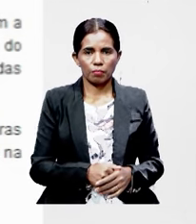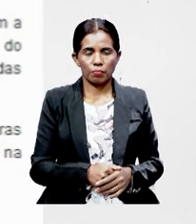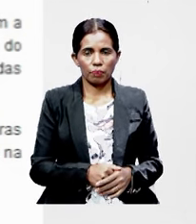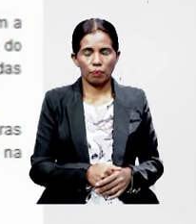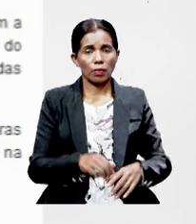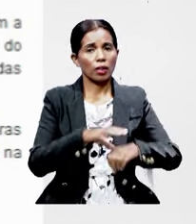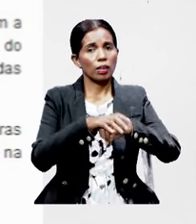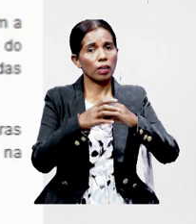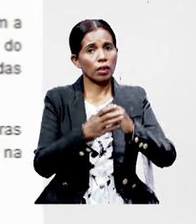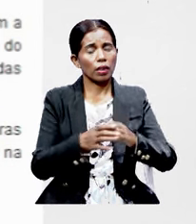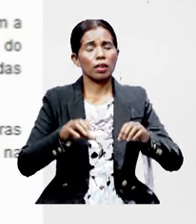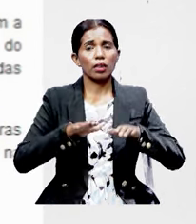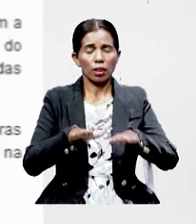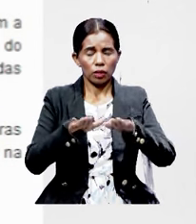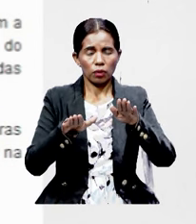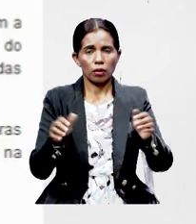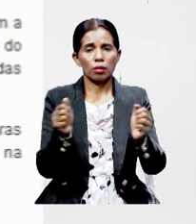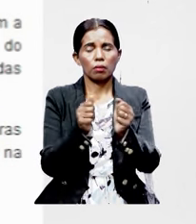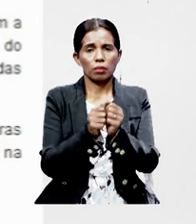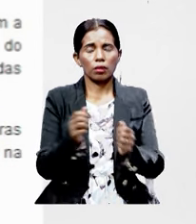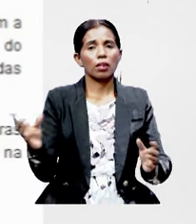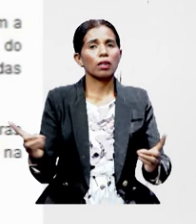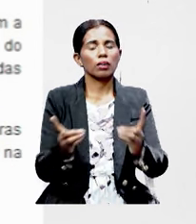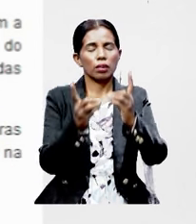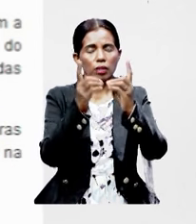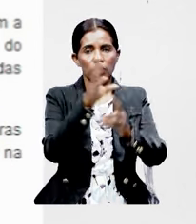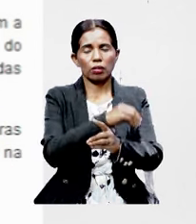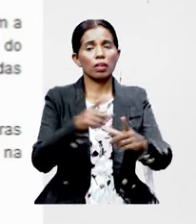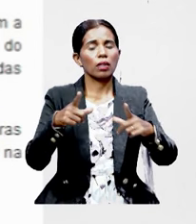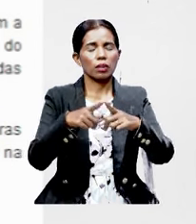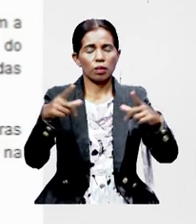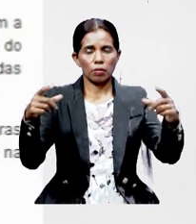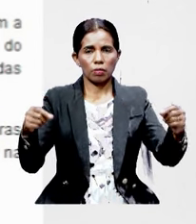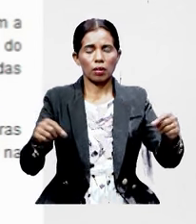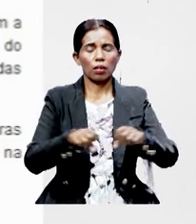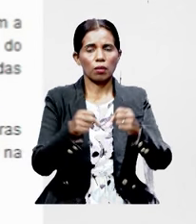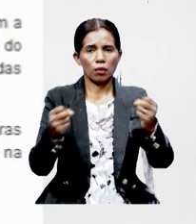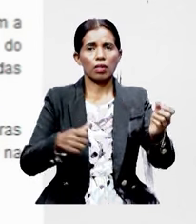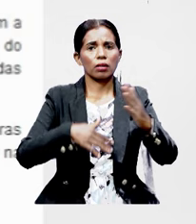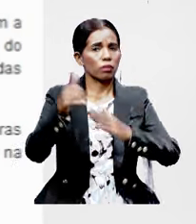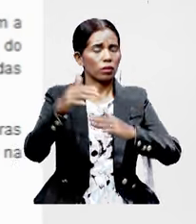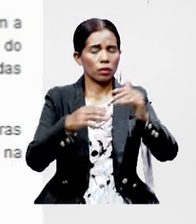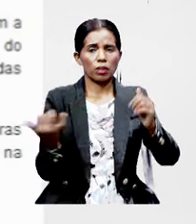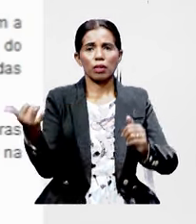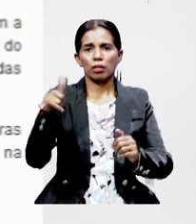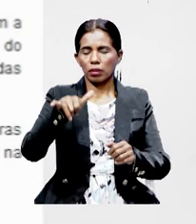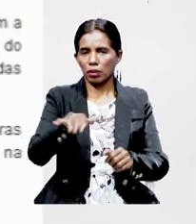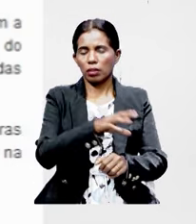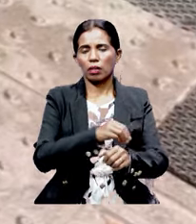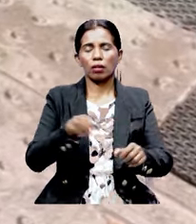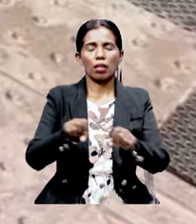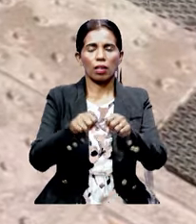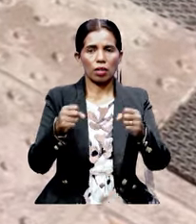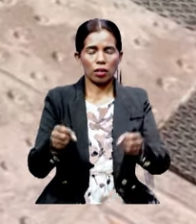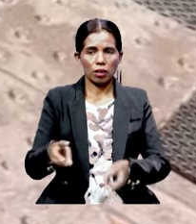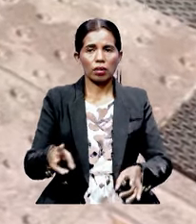Rainak Doko, com magnitude 8,9, atinge costa oeste de Japão, destrói infraestrutura Sira, no interrompe